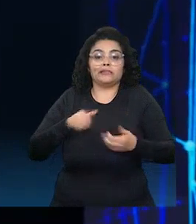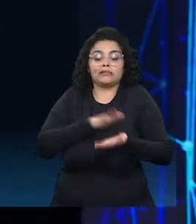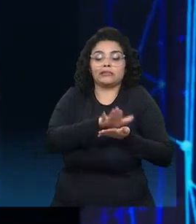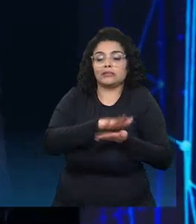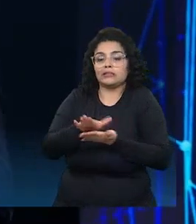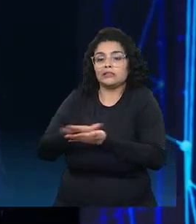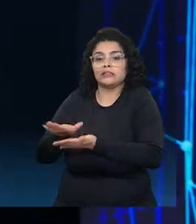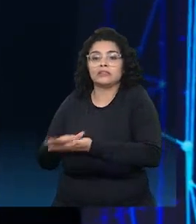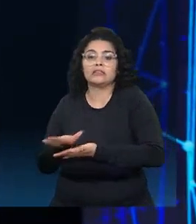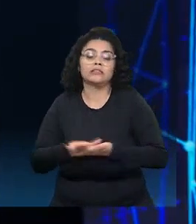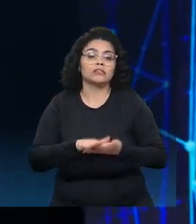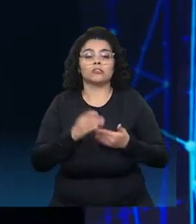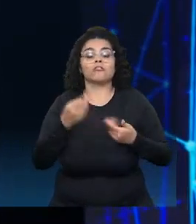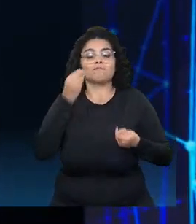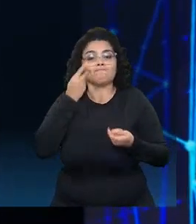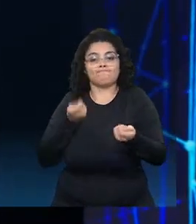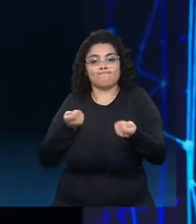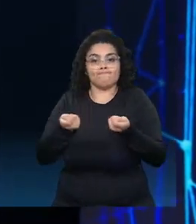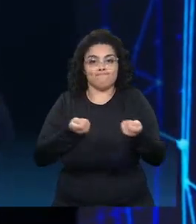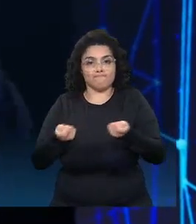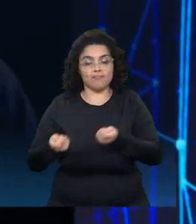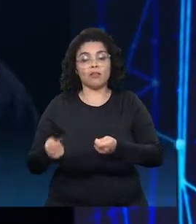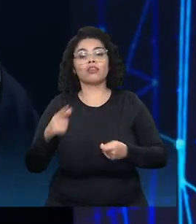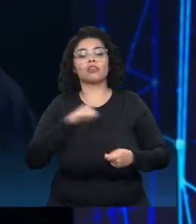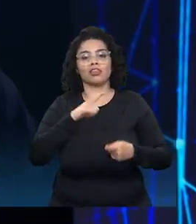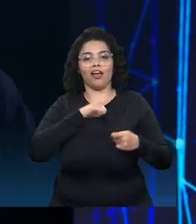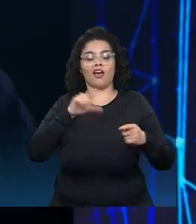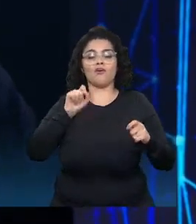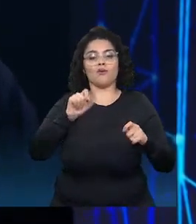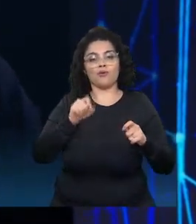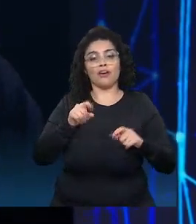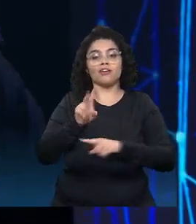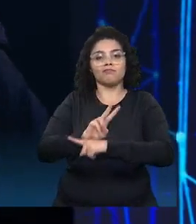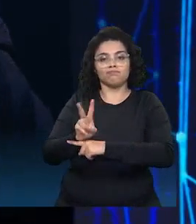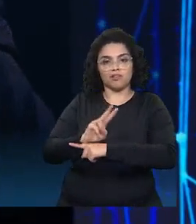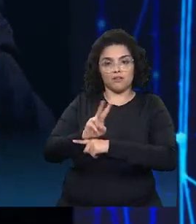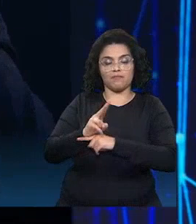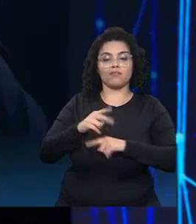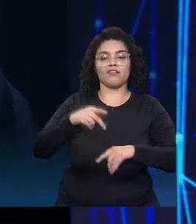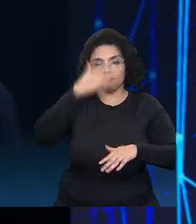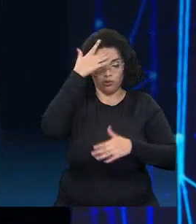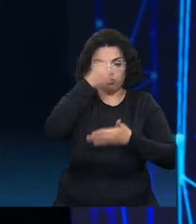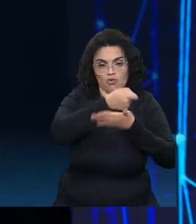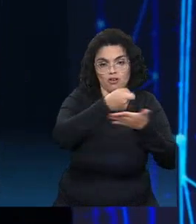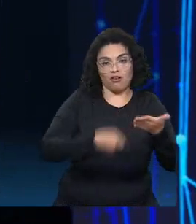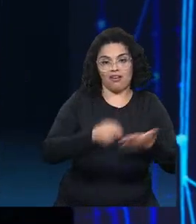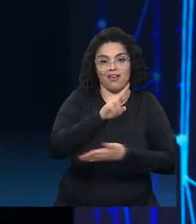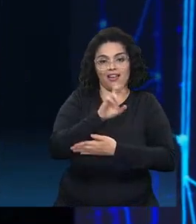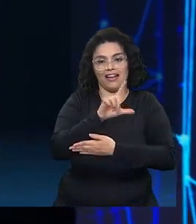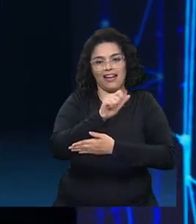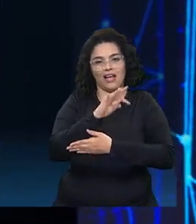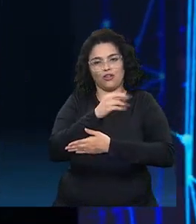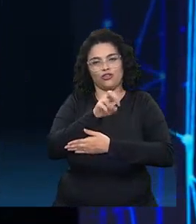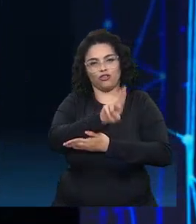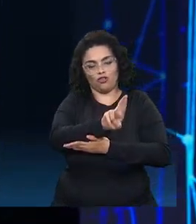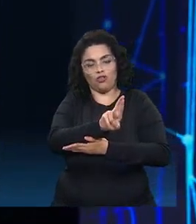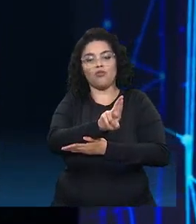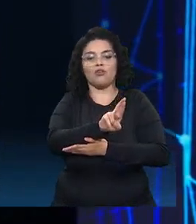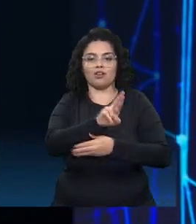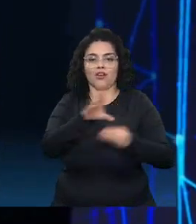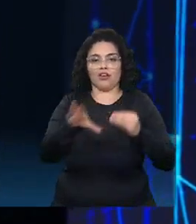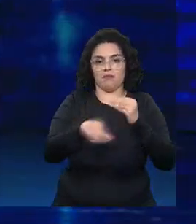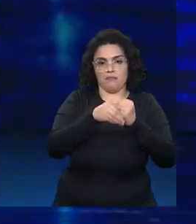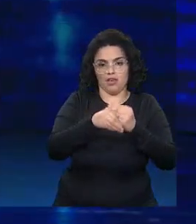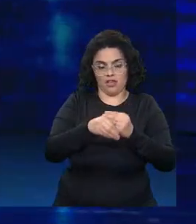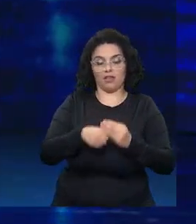despesa discricionar E hoje nós temos a emenda do relator aquilo que saiu da despesa discricionária foi acrescido na emenda do relator e